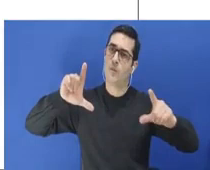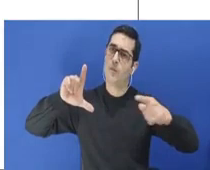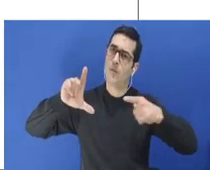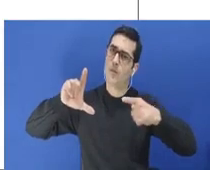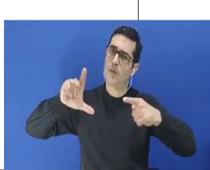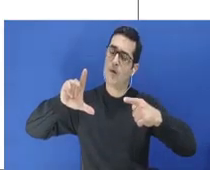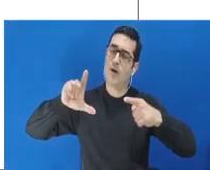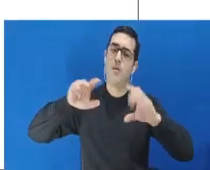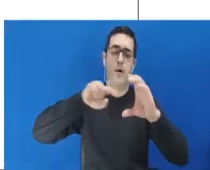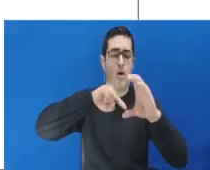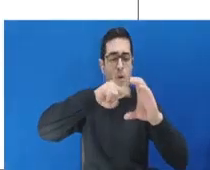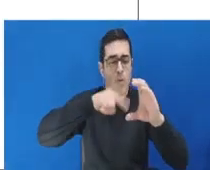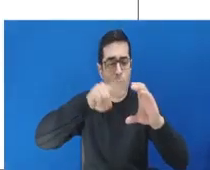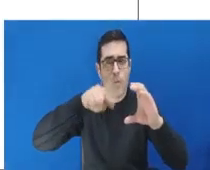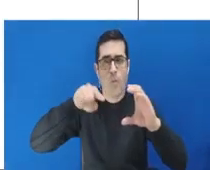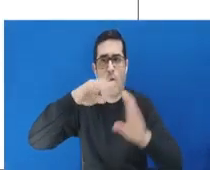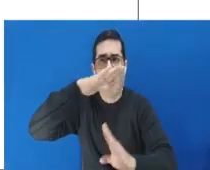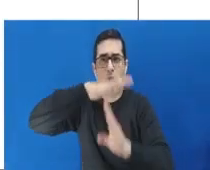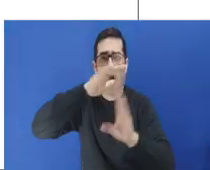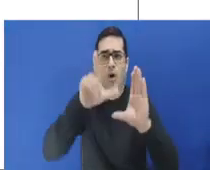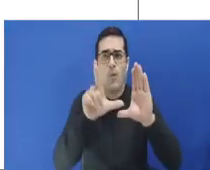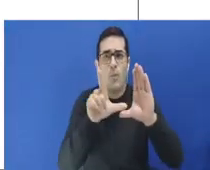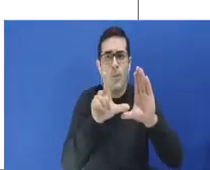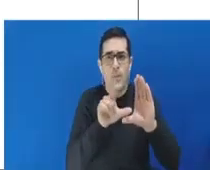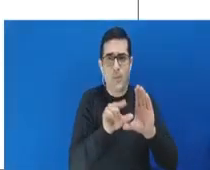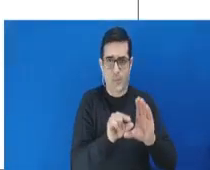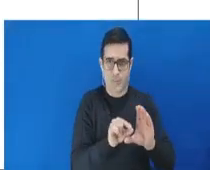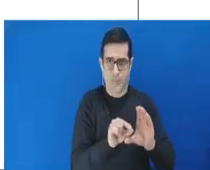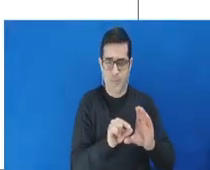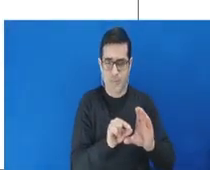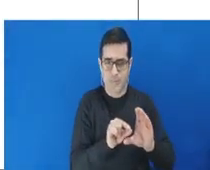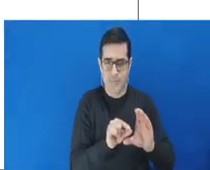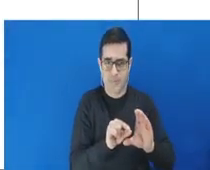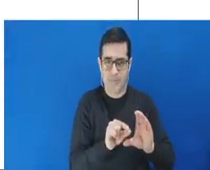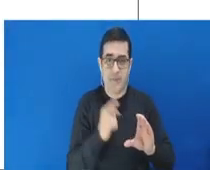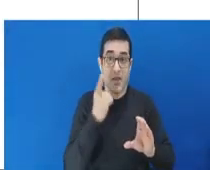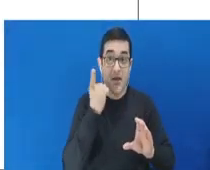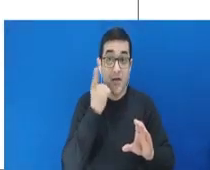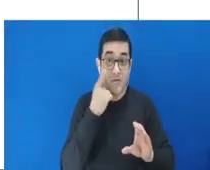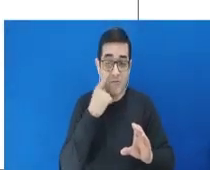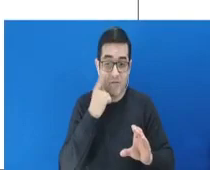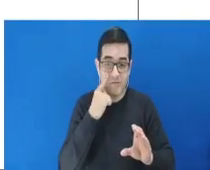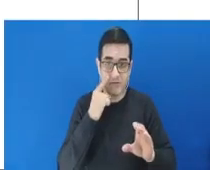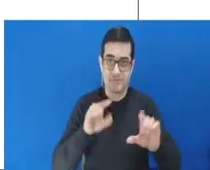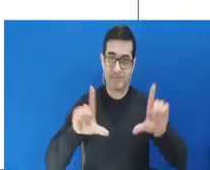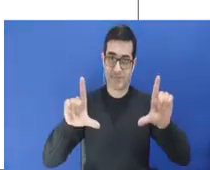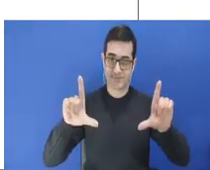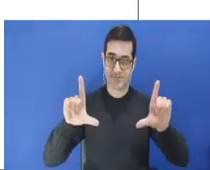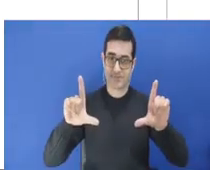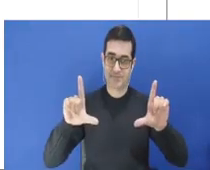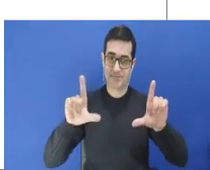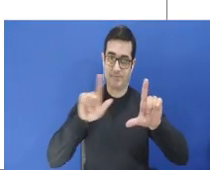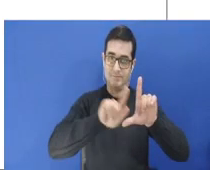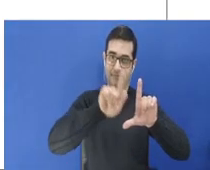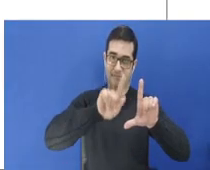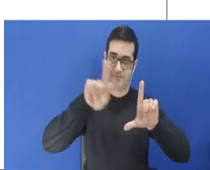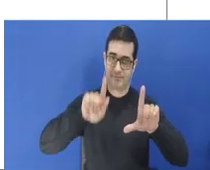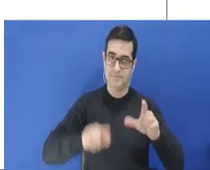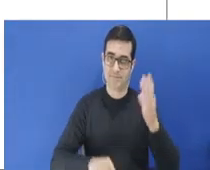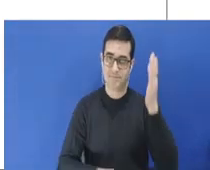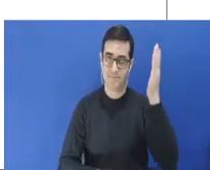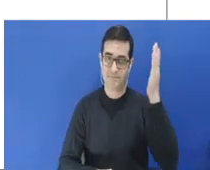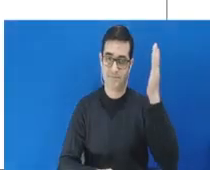onda máximo. Olha só, o que a gente pode observar aqui, ó, eu estou diminuindo a temperatura e